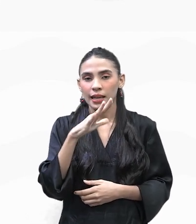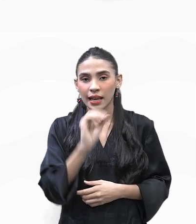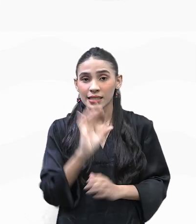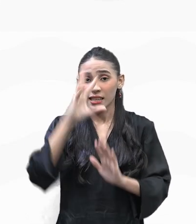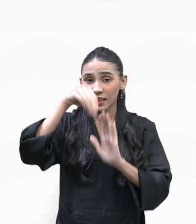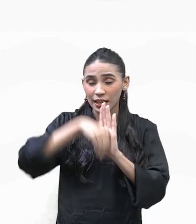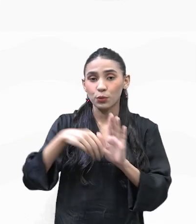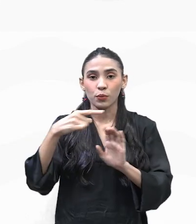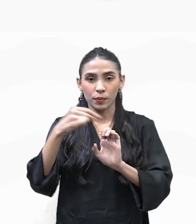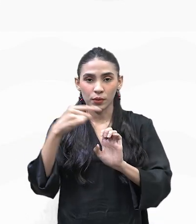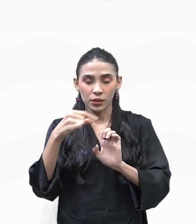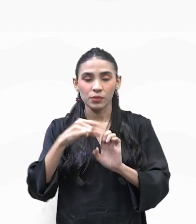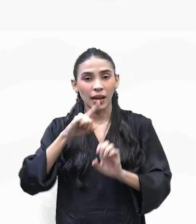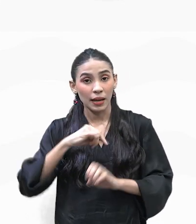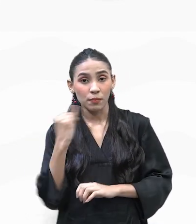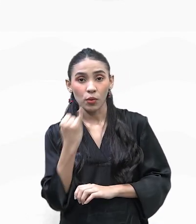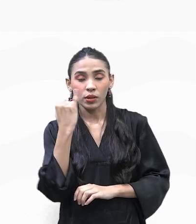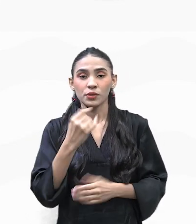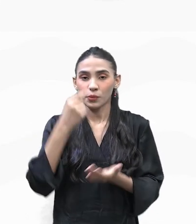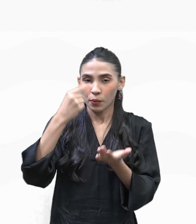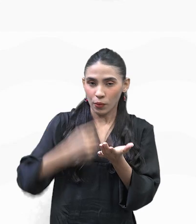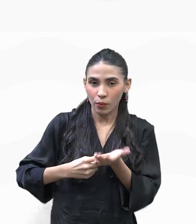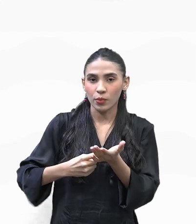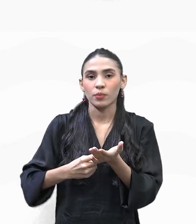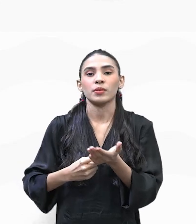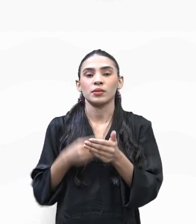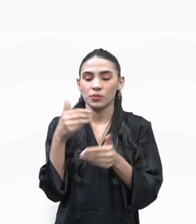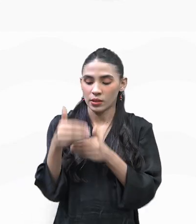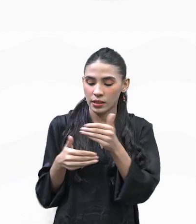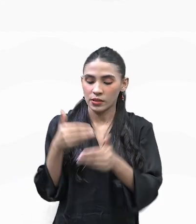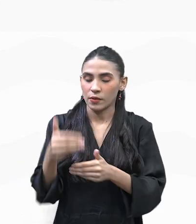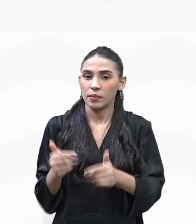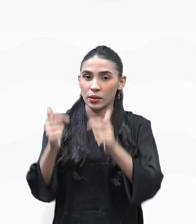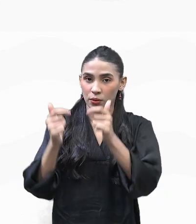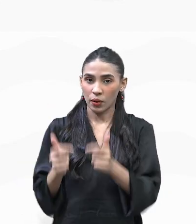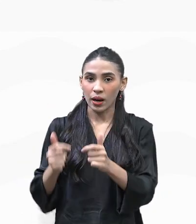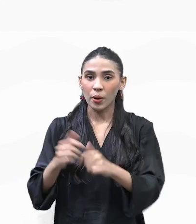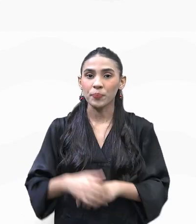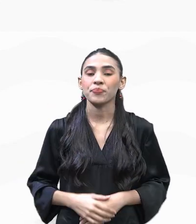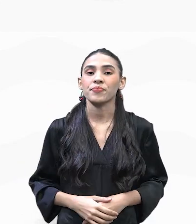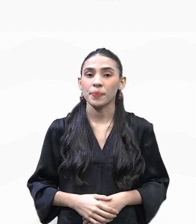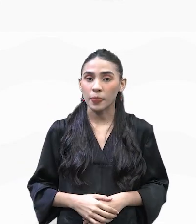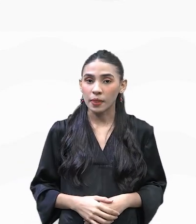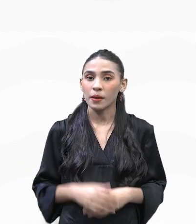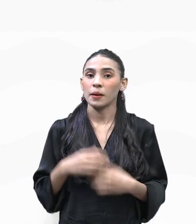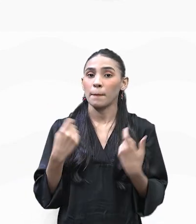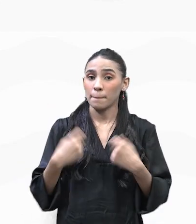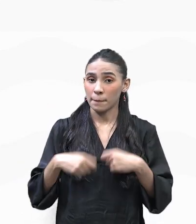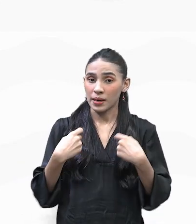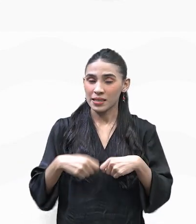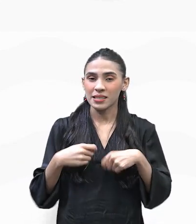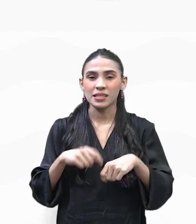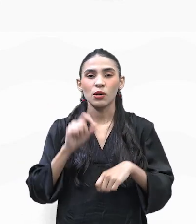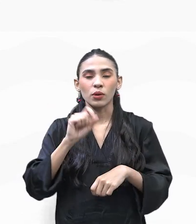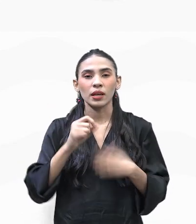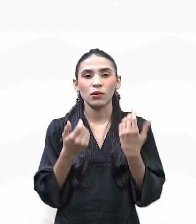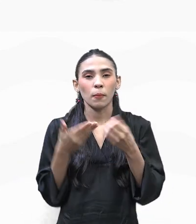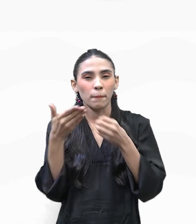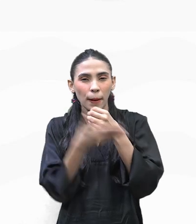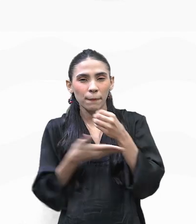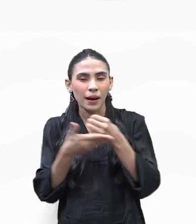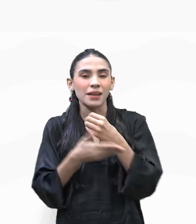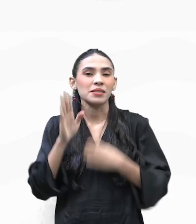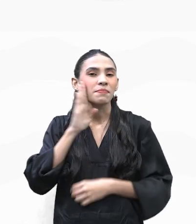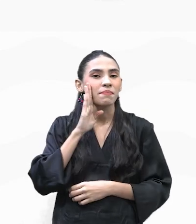empreendedorismo. Exatamente. Então, compromisso com o desenvolvimento desse território deve ser também um pilar